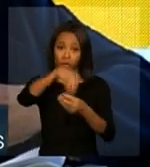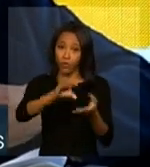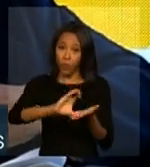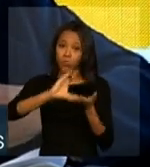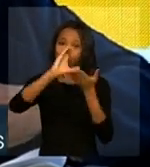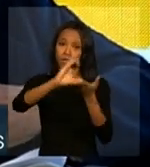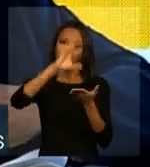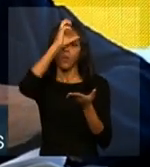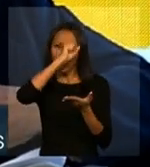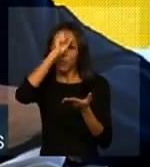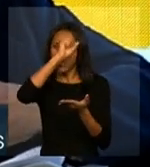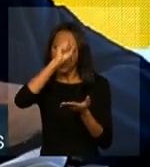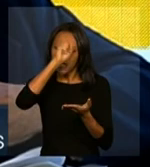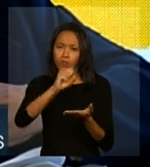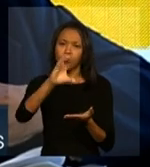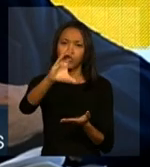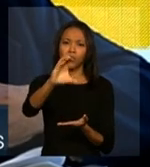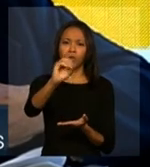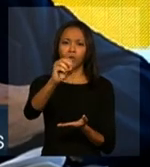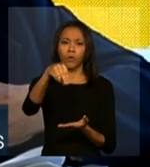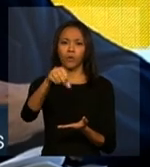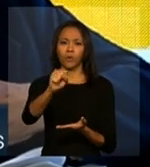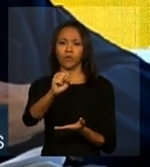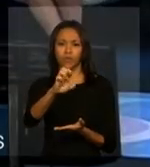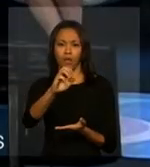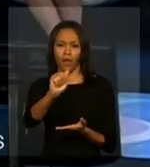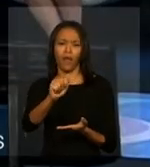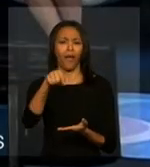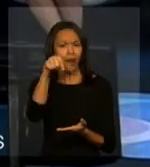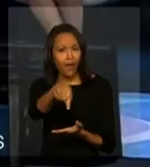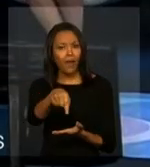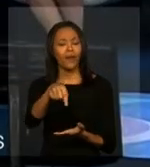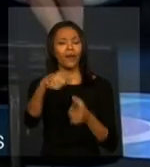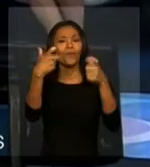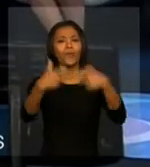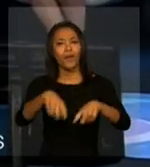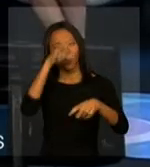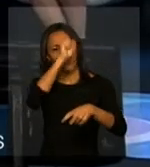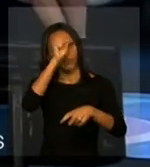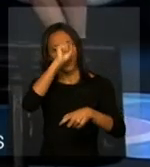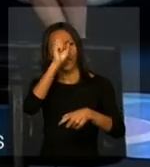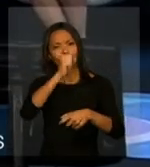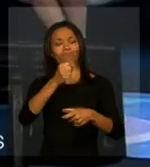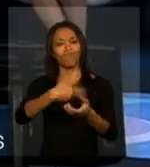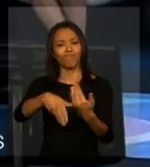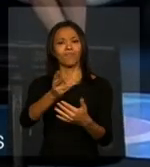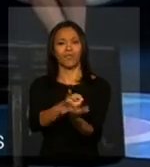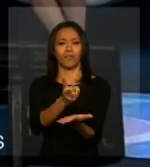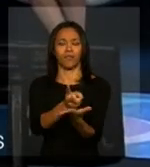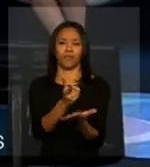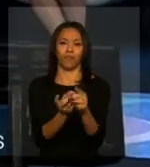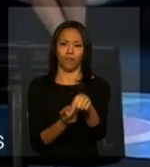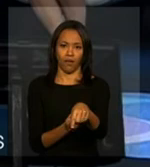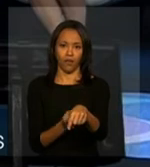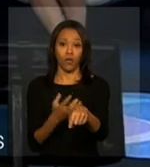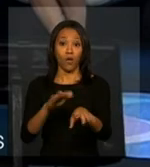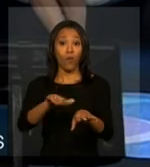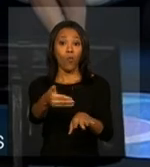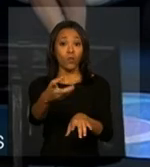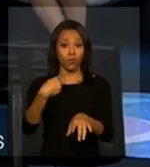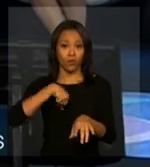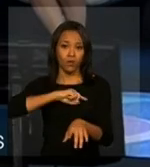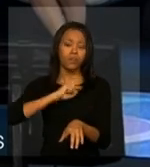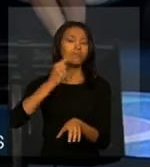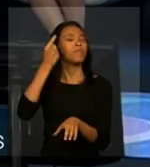muita coisa. Aliás, o Conceia é um aprendizado permanente. E nós verificamos que, também, quando pensávamos